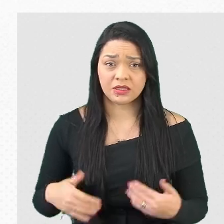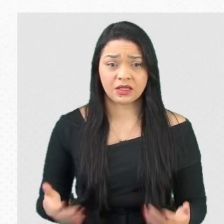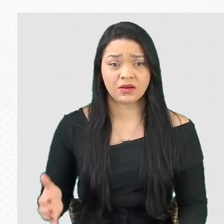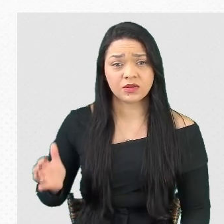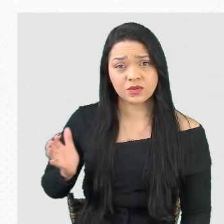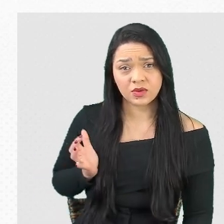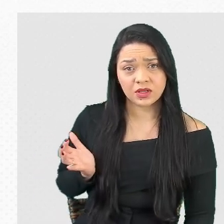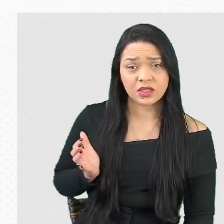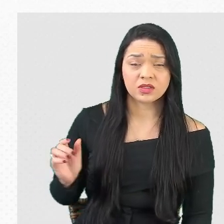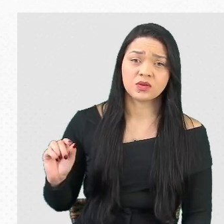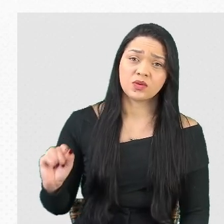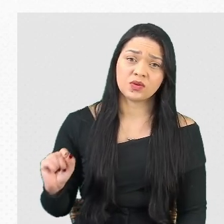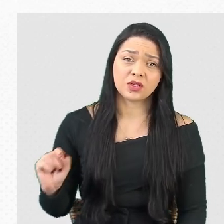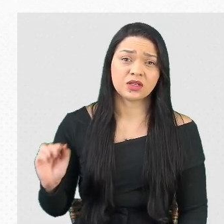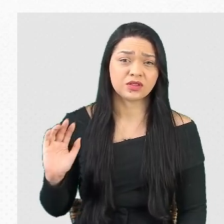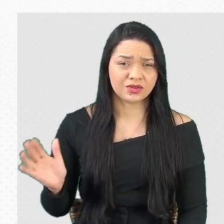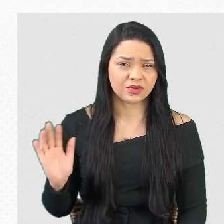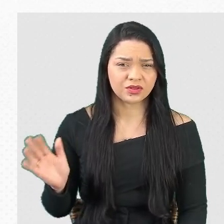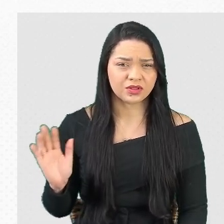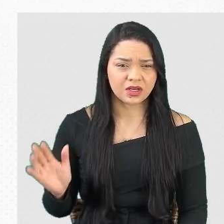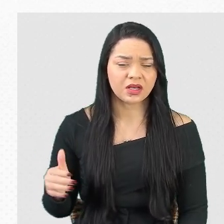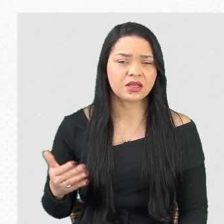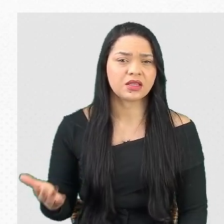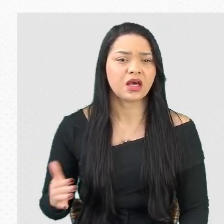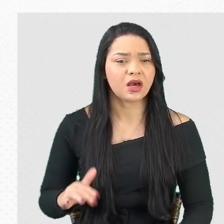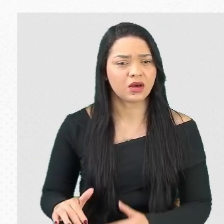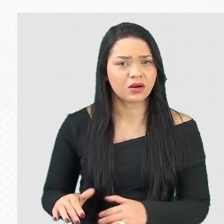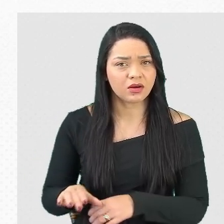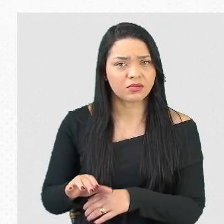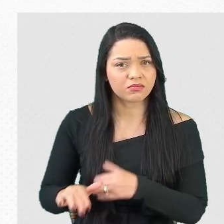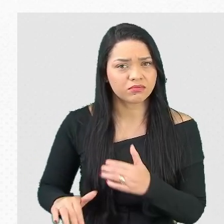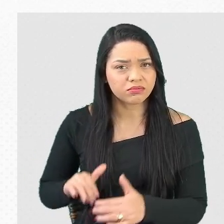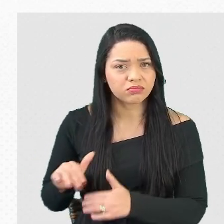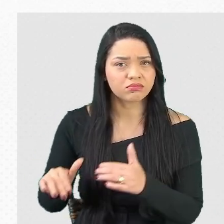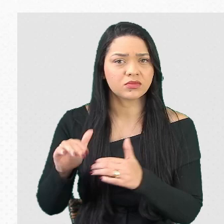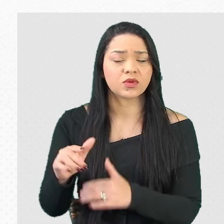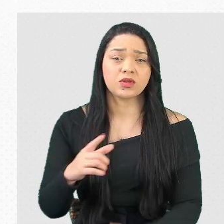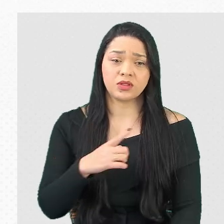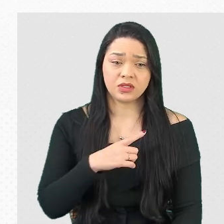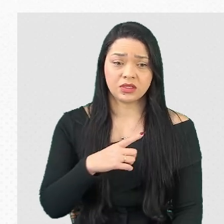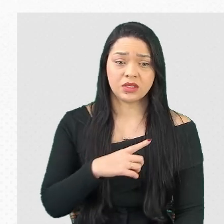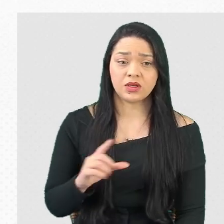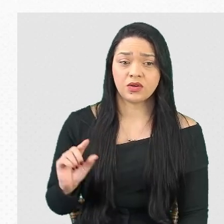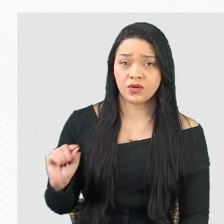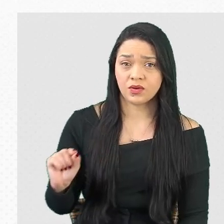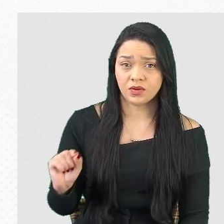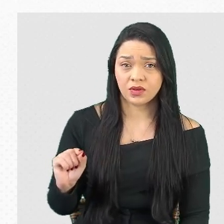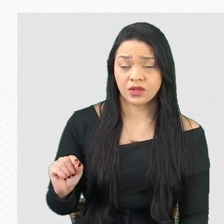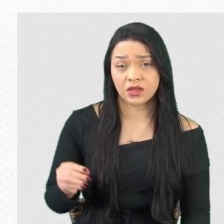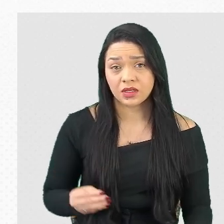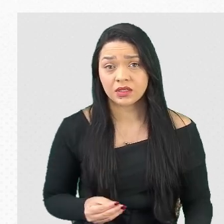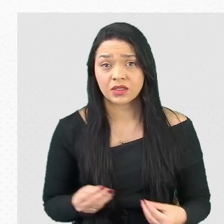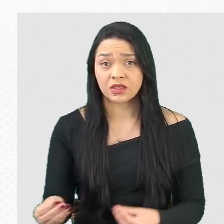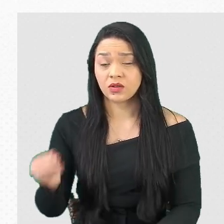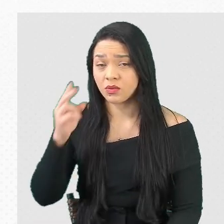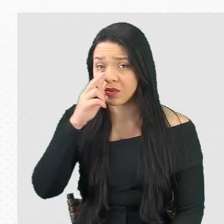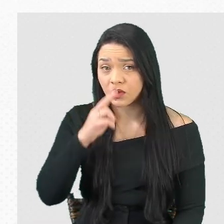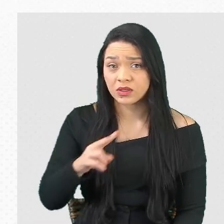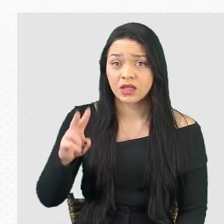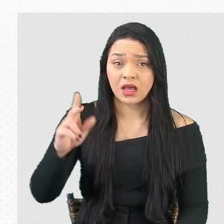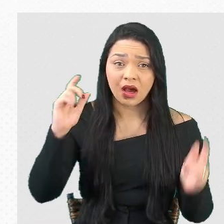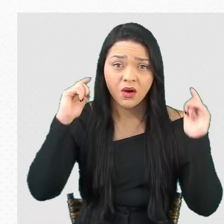burgueses, embora eles estavam na constituição desses Estados nacionais, dando poder ao rei,